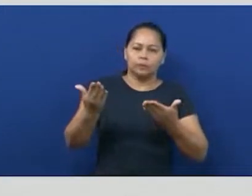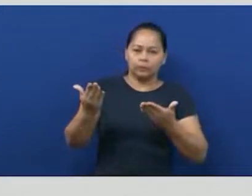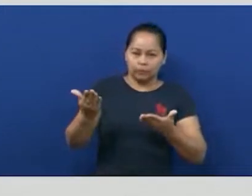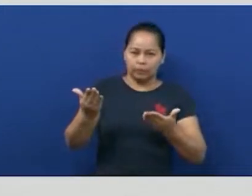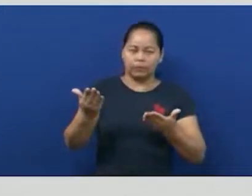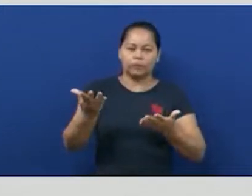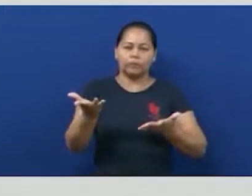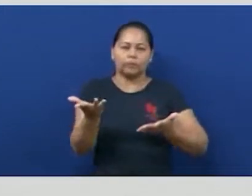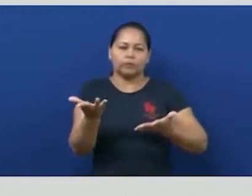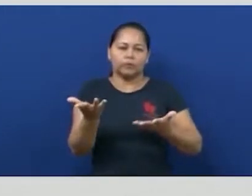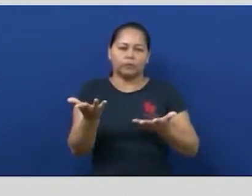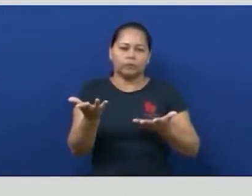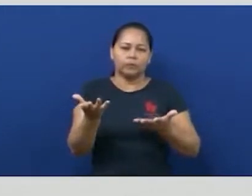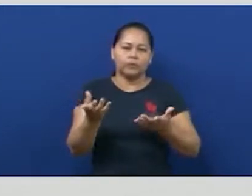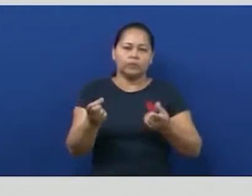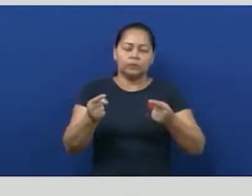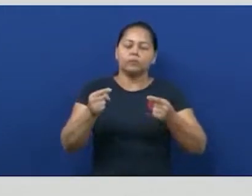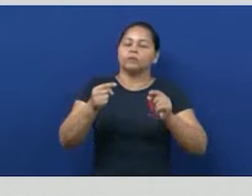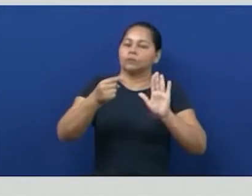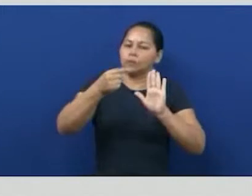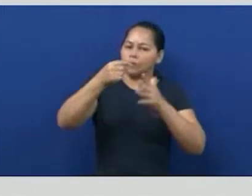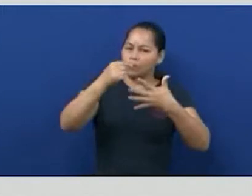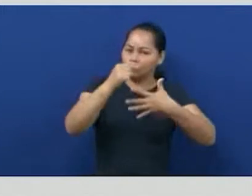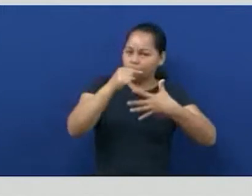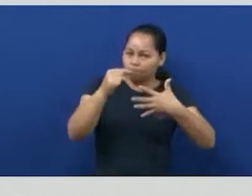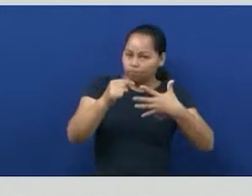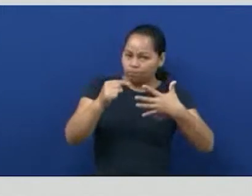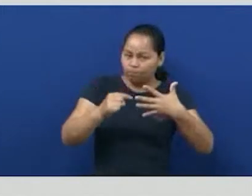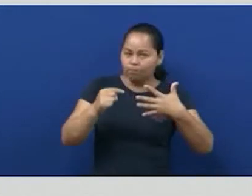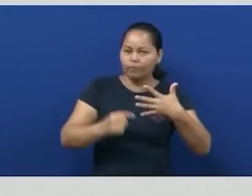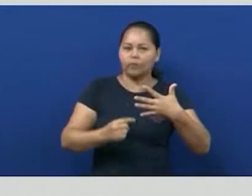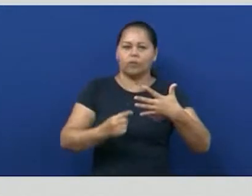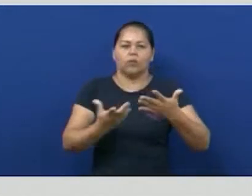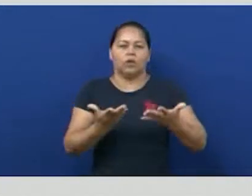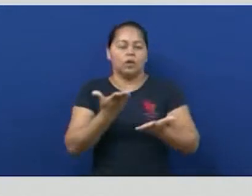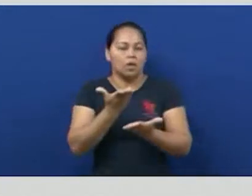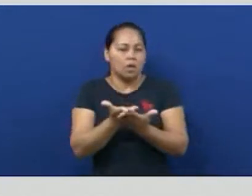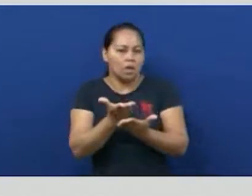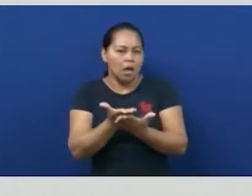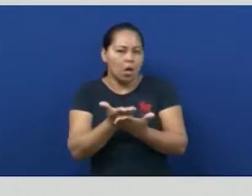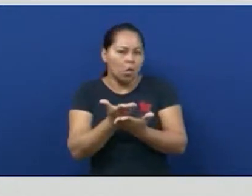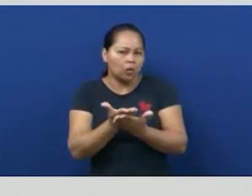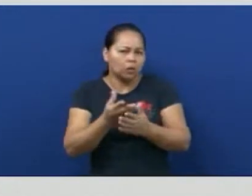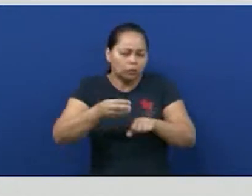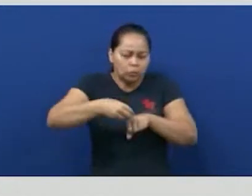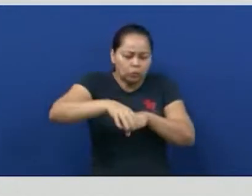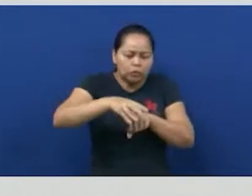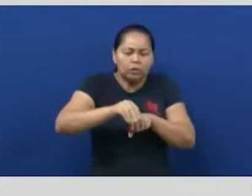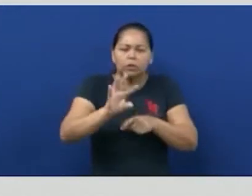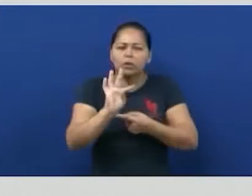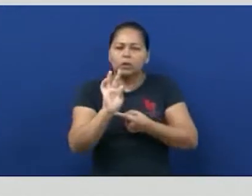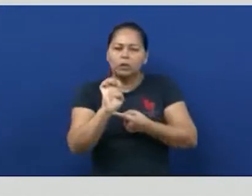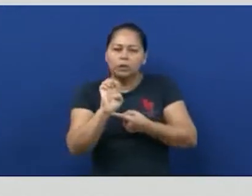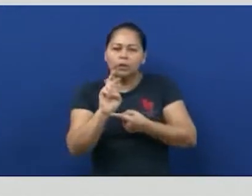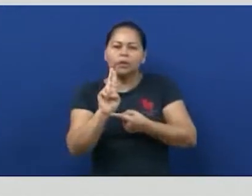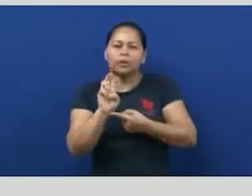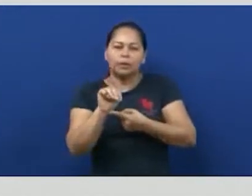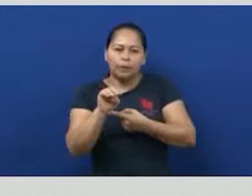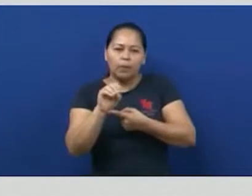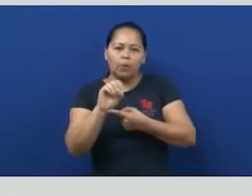os nossos pontos que vamos tratar hoje dentro do conhecimento da termologia.